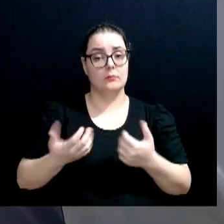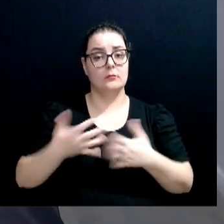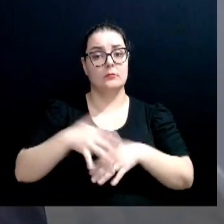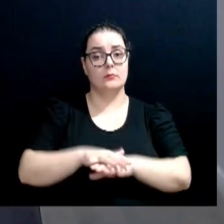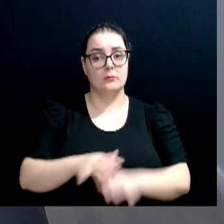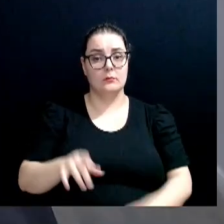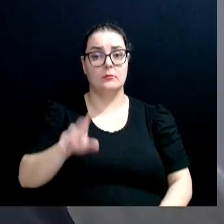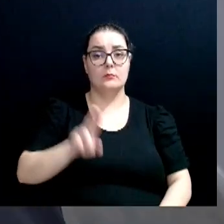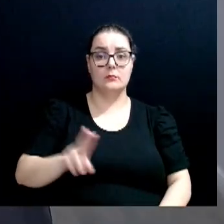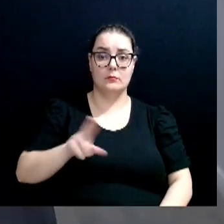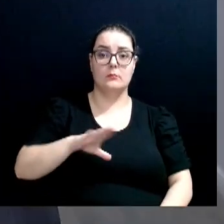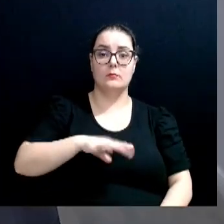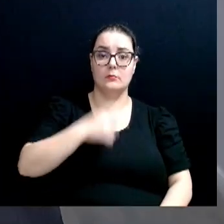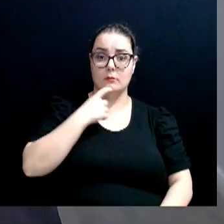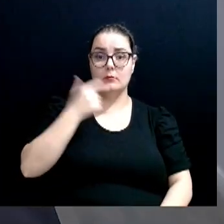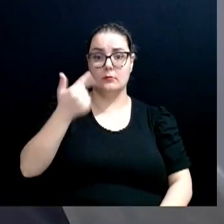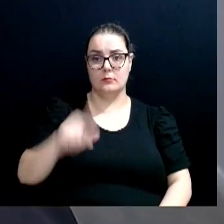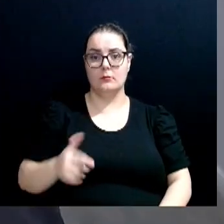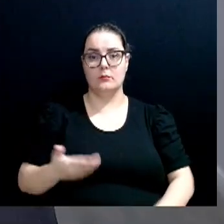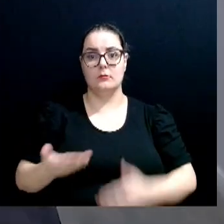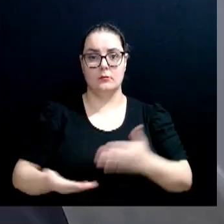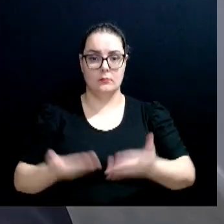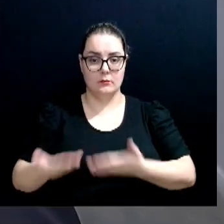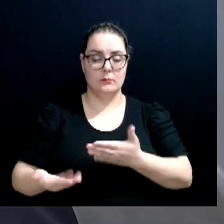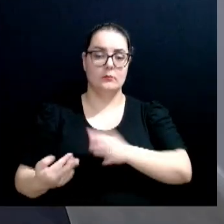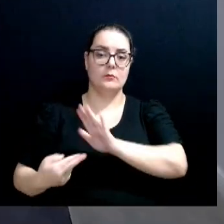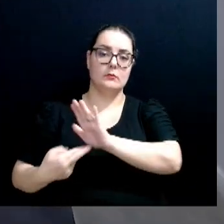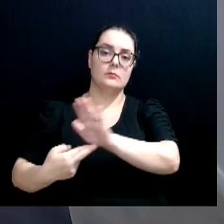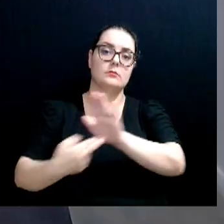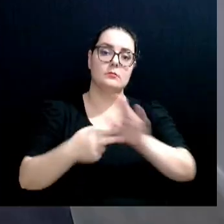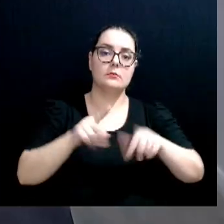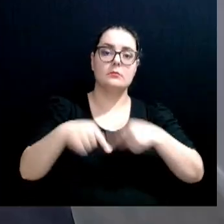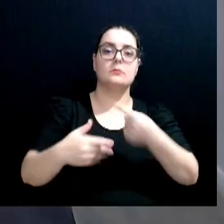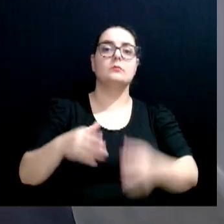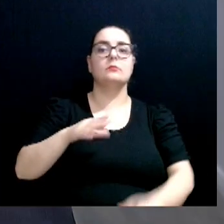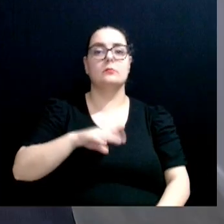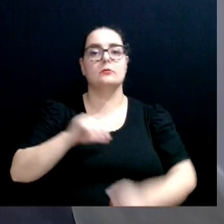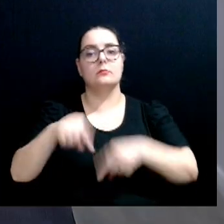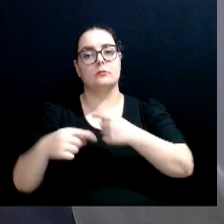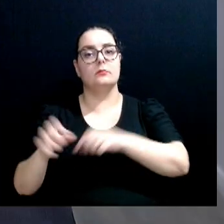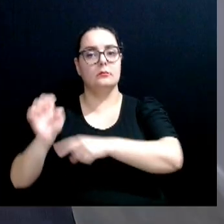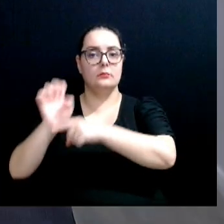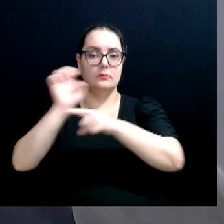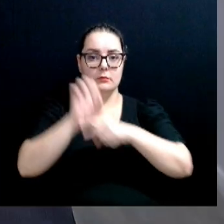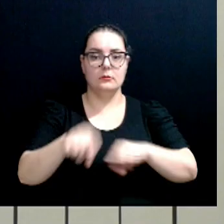e sirva de referência para outras cidades e outros estados também.